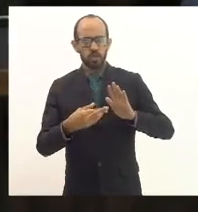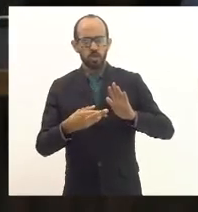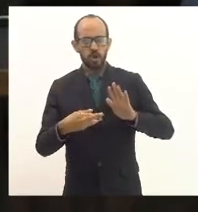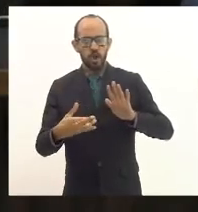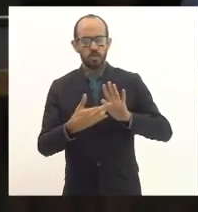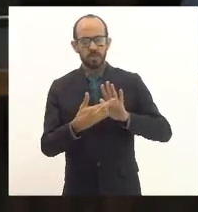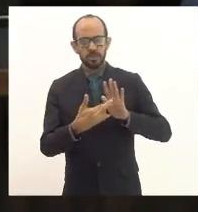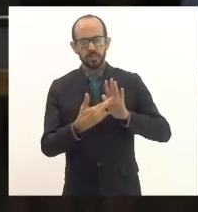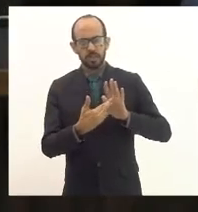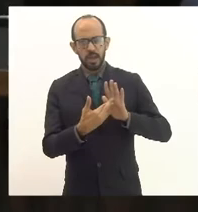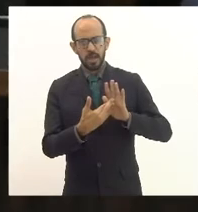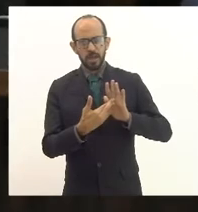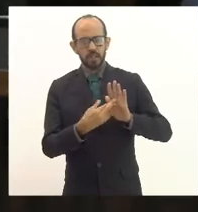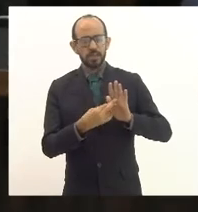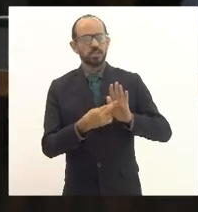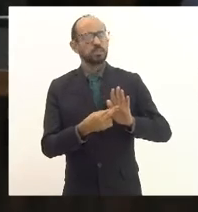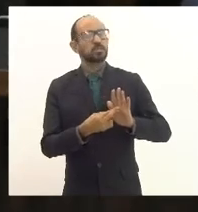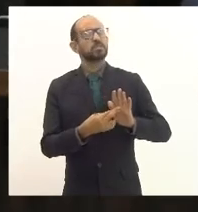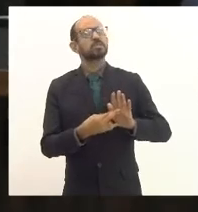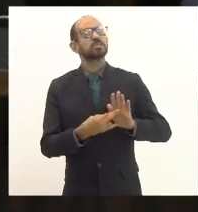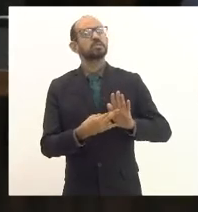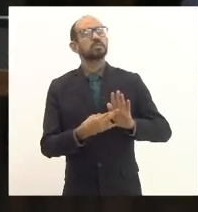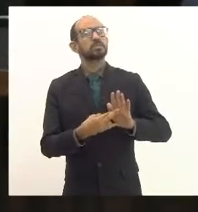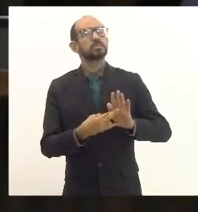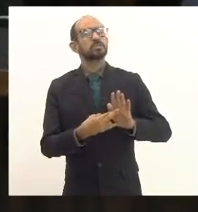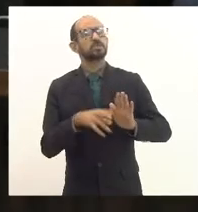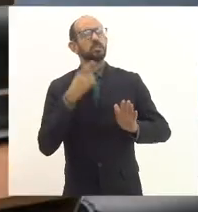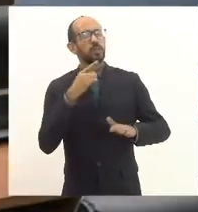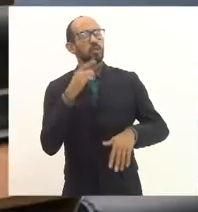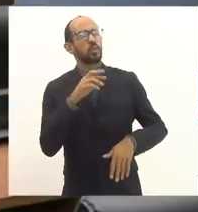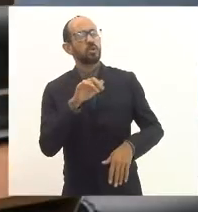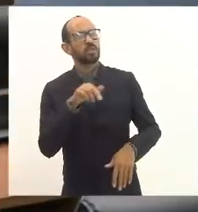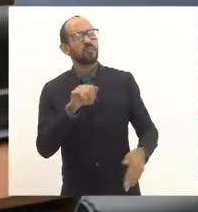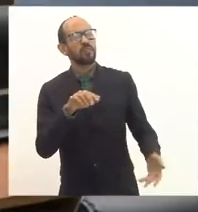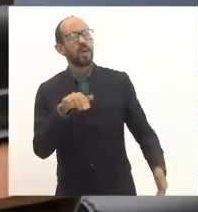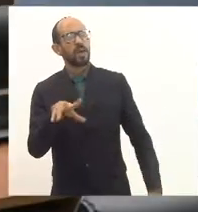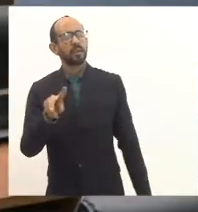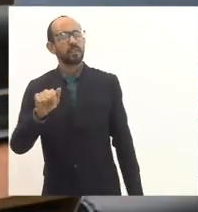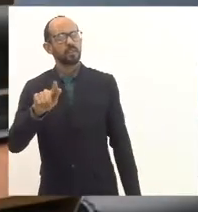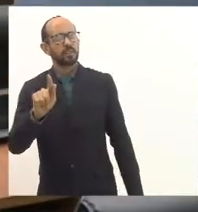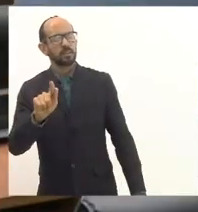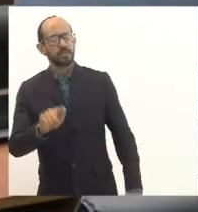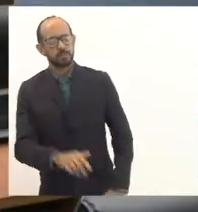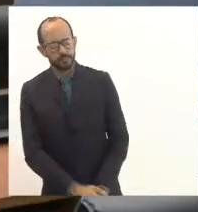emitir parecer, deputado Rosenberg Reis.